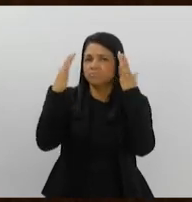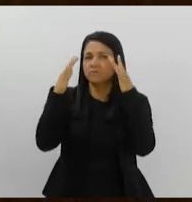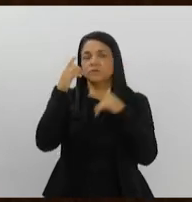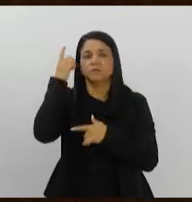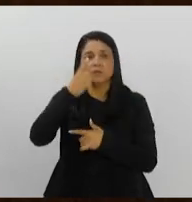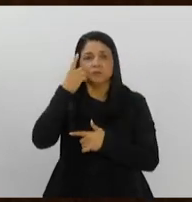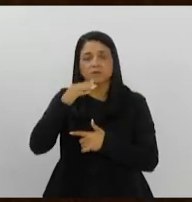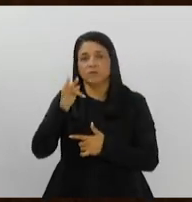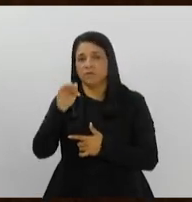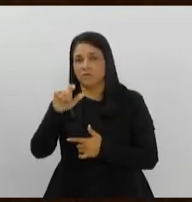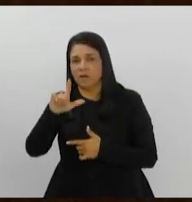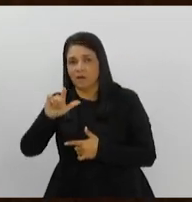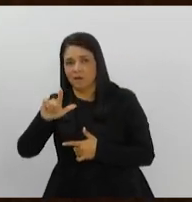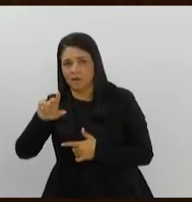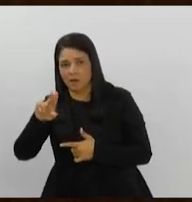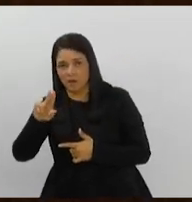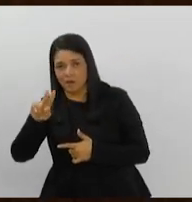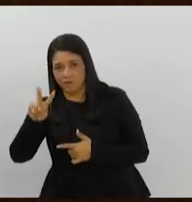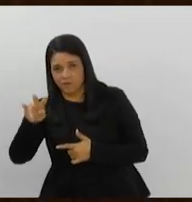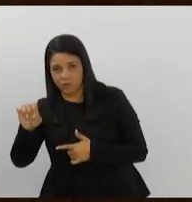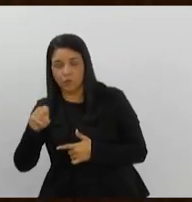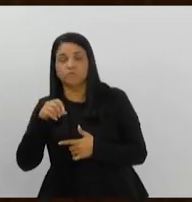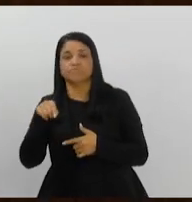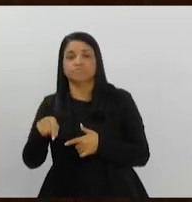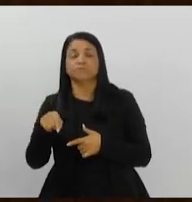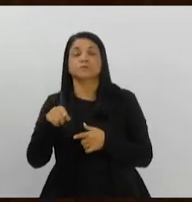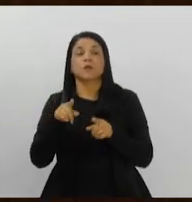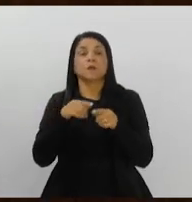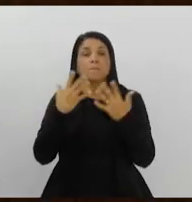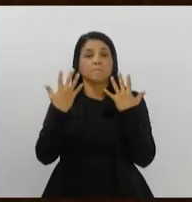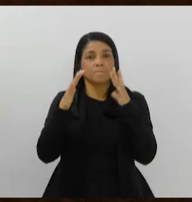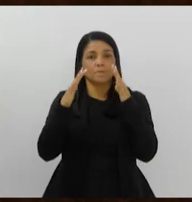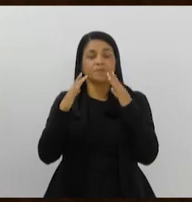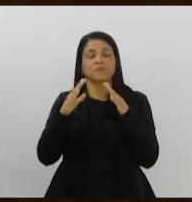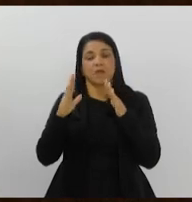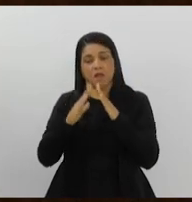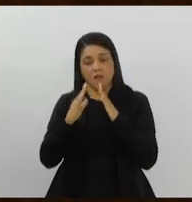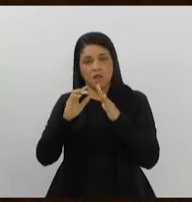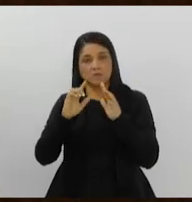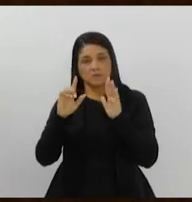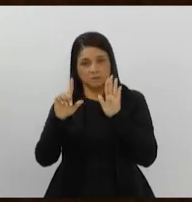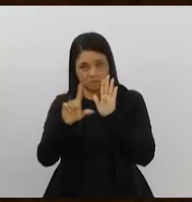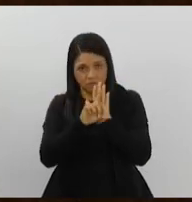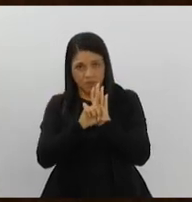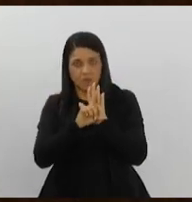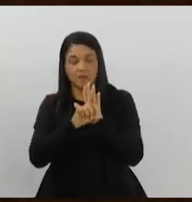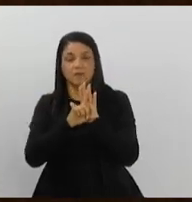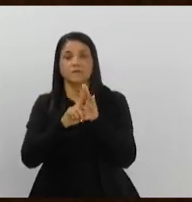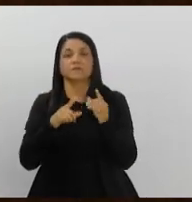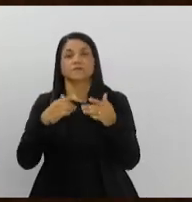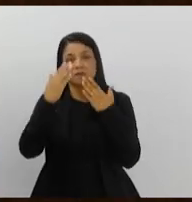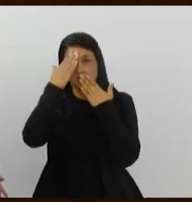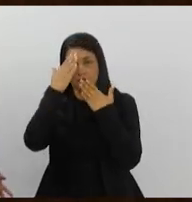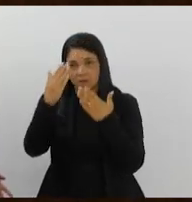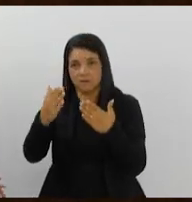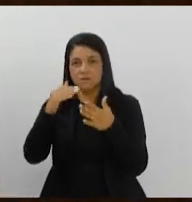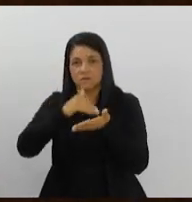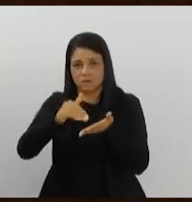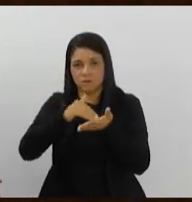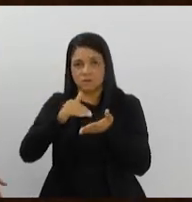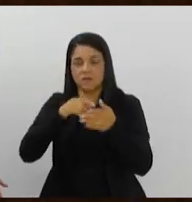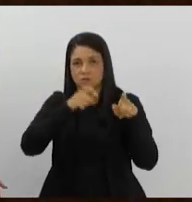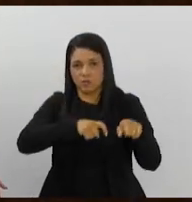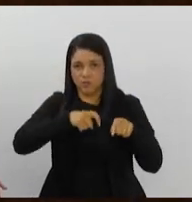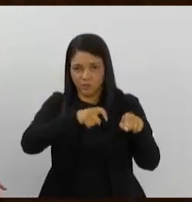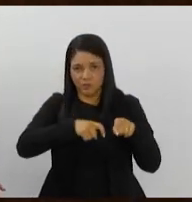deputado Flávio Serafini, sendo mentor do projeto, parabenizando a Casa, a Assembleia Legislativa, e também agradecendo o secretário de